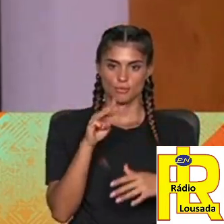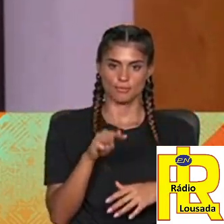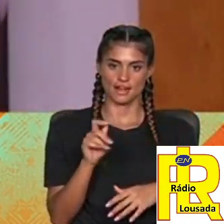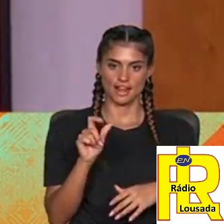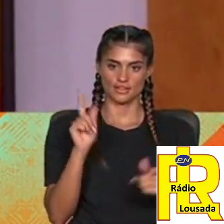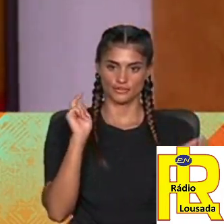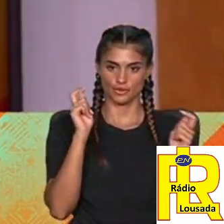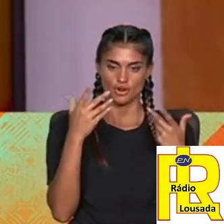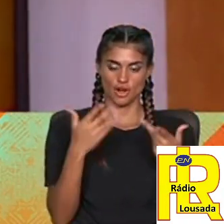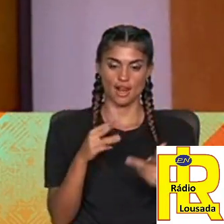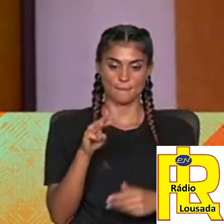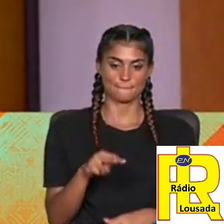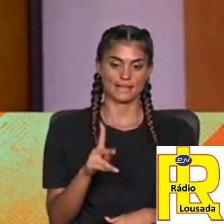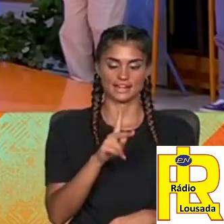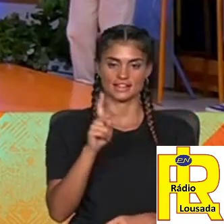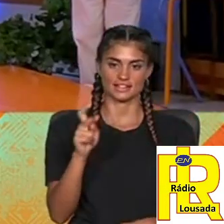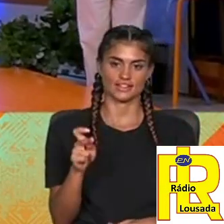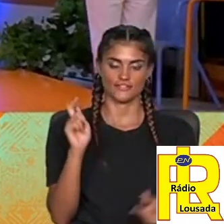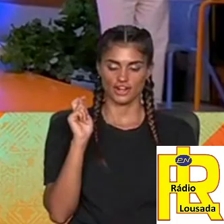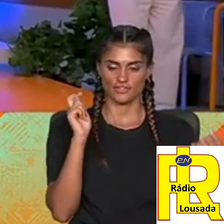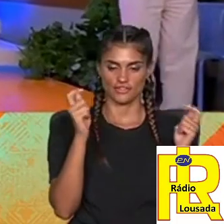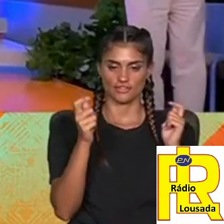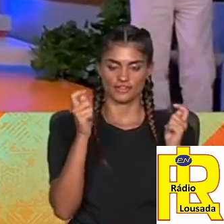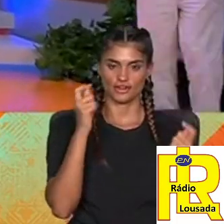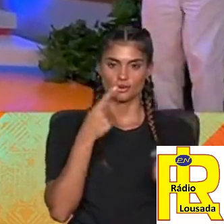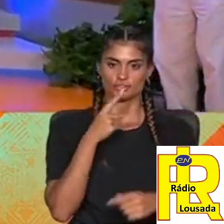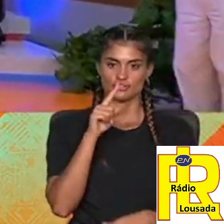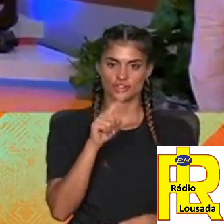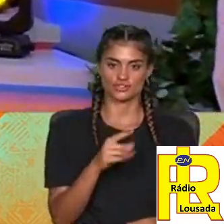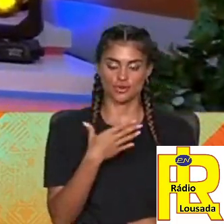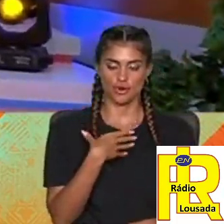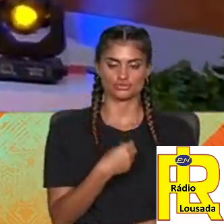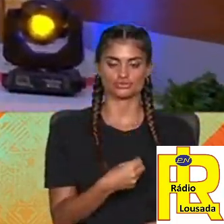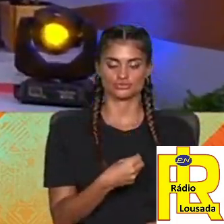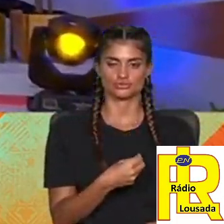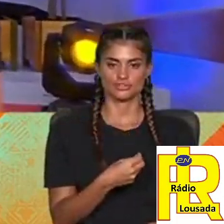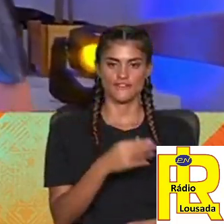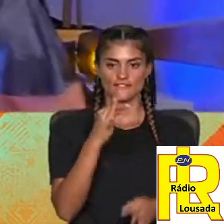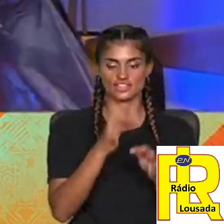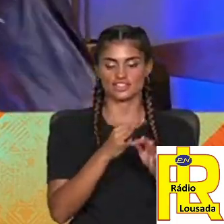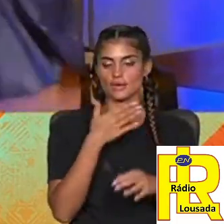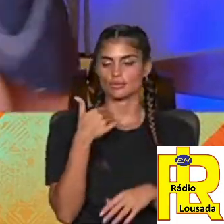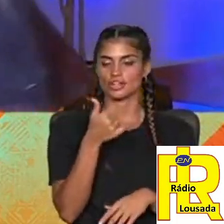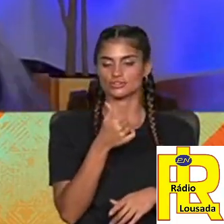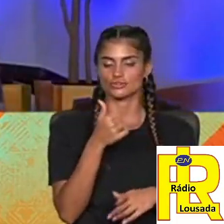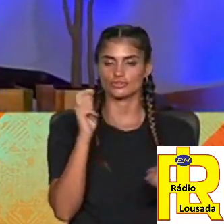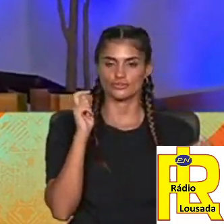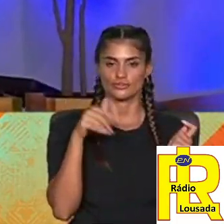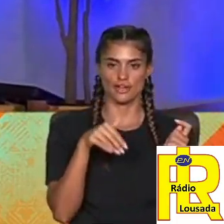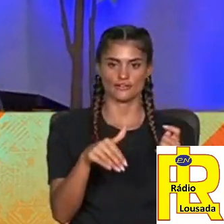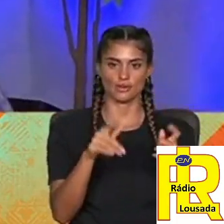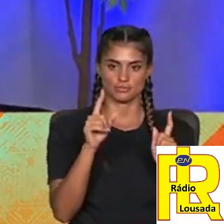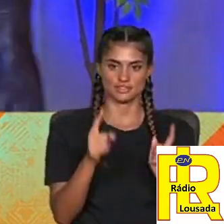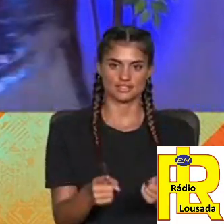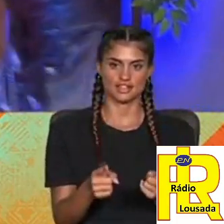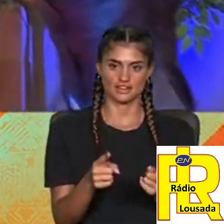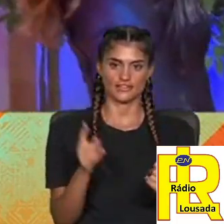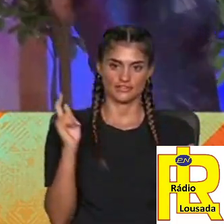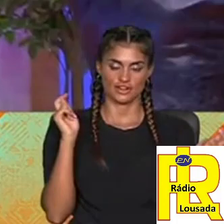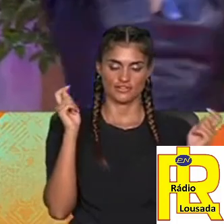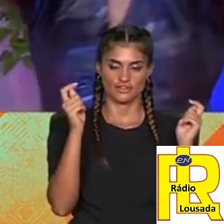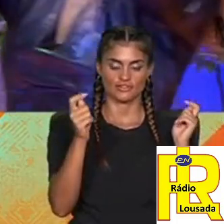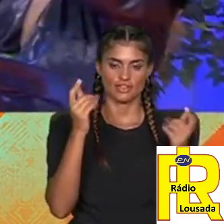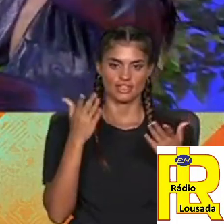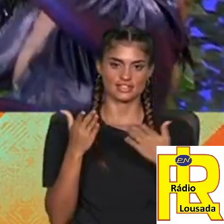já virou, agora mira a Maria. Ora, mira, mira, mira, eu gosto de aqui mirar. A festa está bonita, o baile vai começar. Ora, mira, mira,